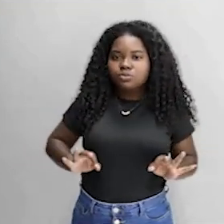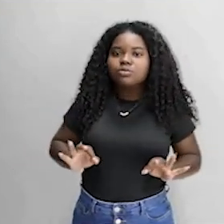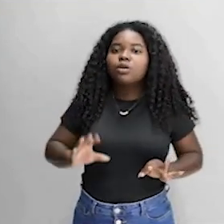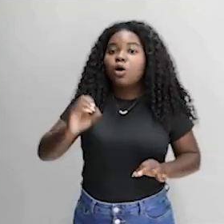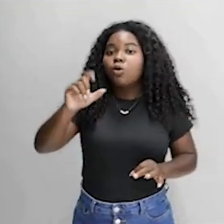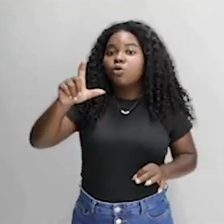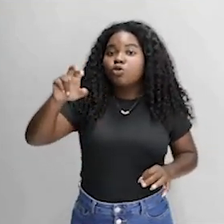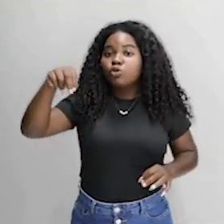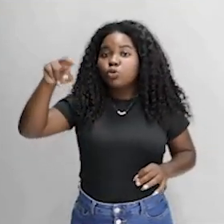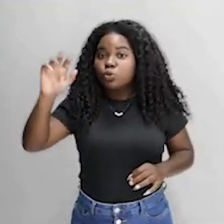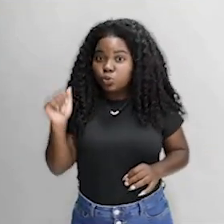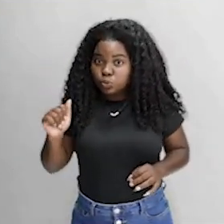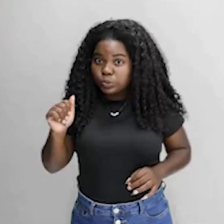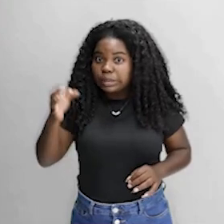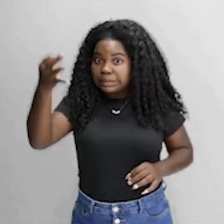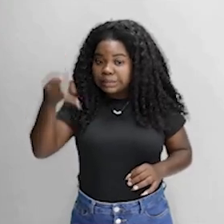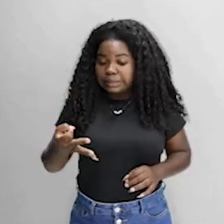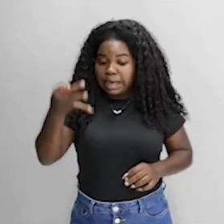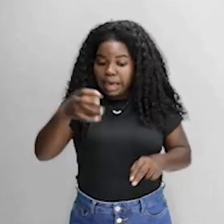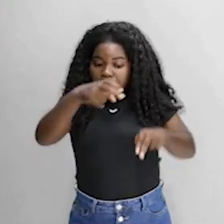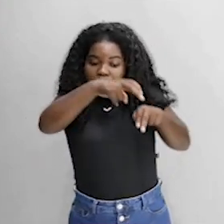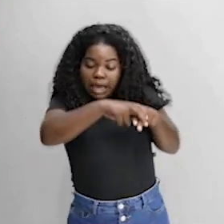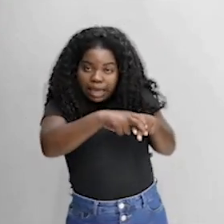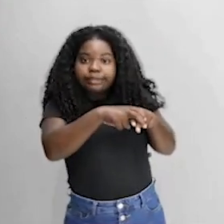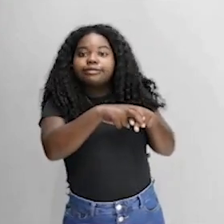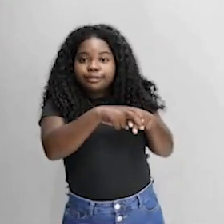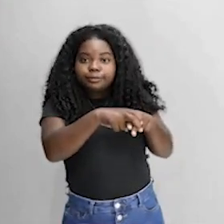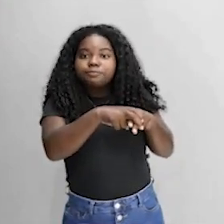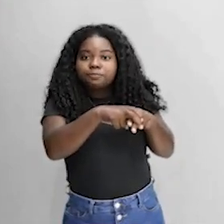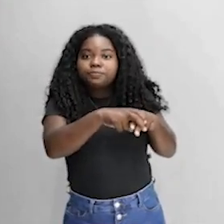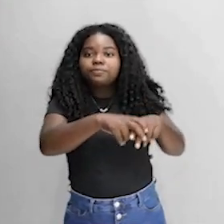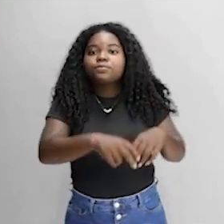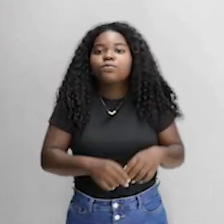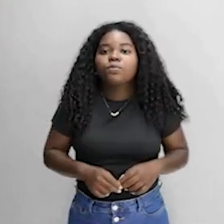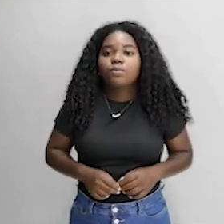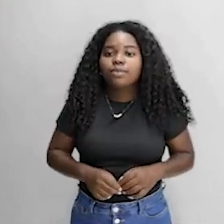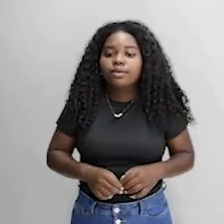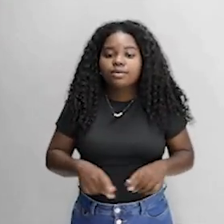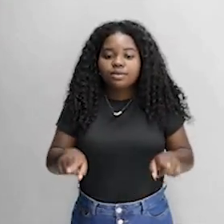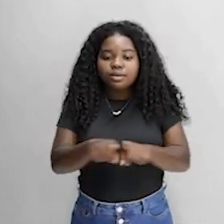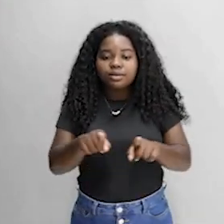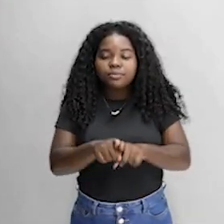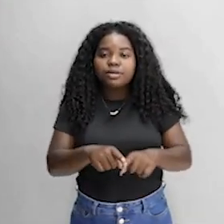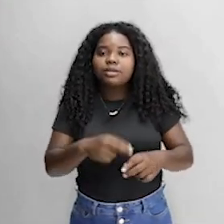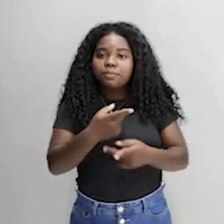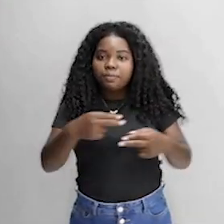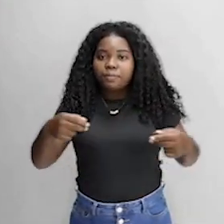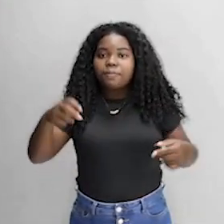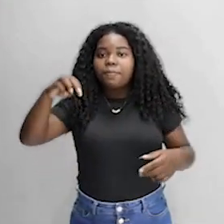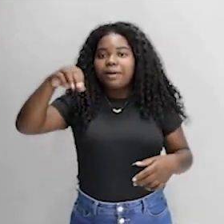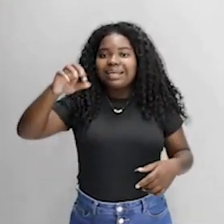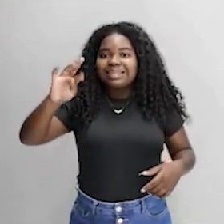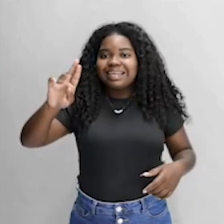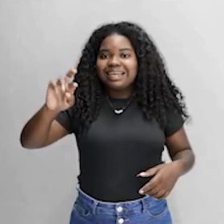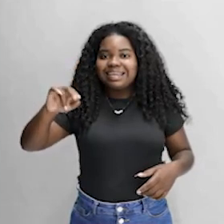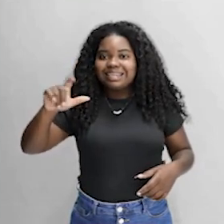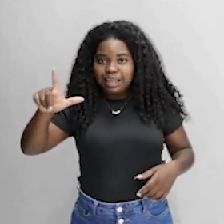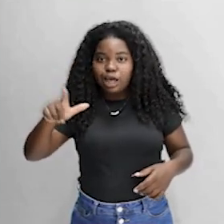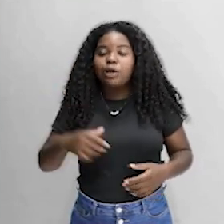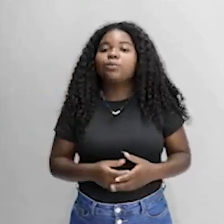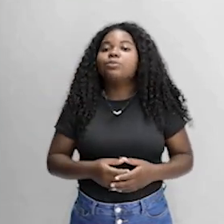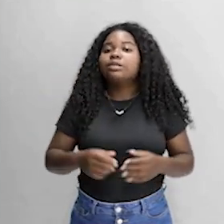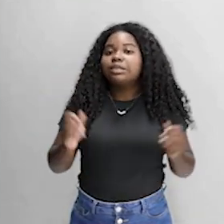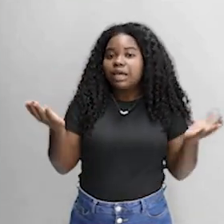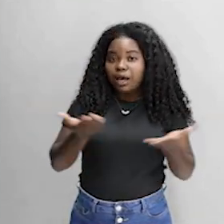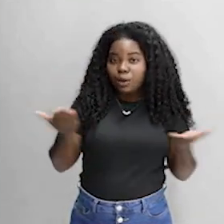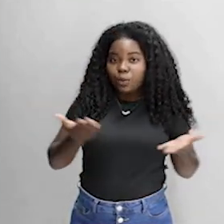Olha a postura, presta atenção na postura. Sente direitinho, pegue todo o material e vem comigo que este conteúdo ele é muito